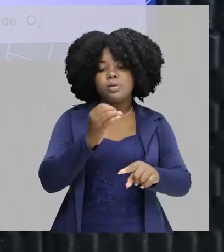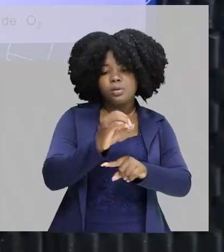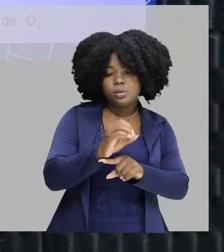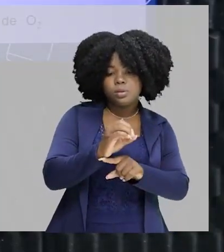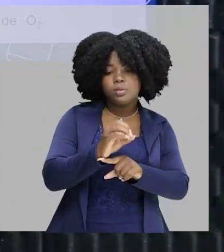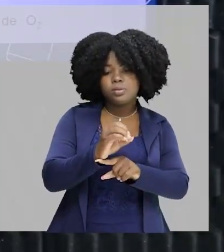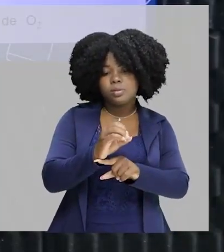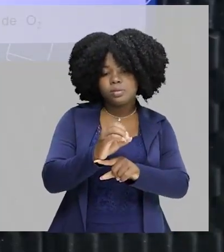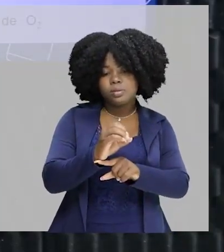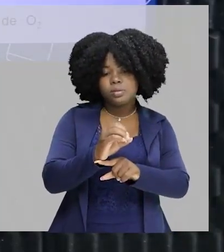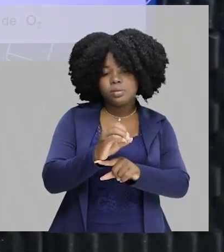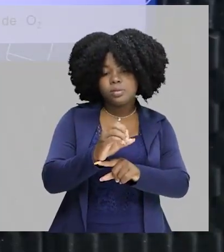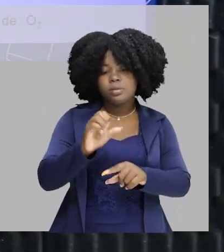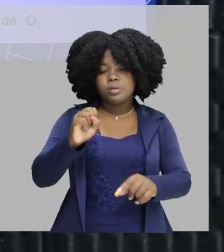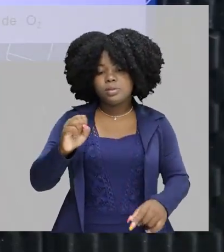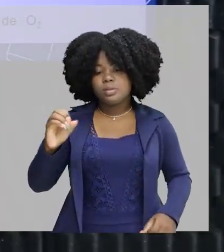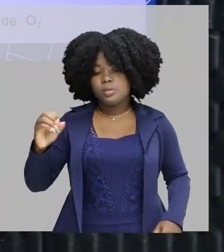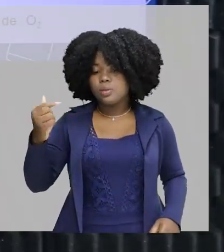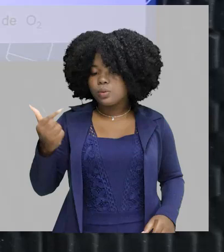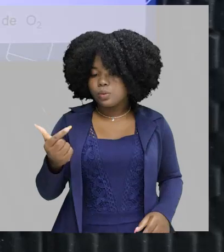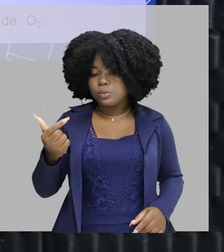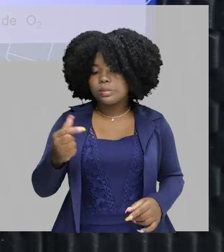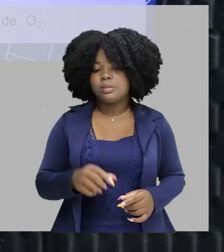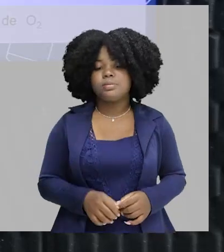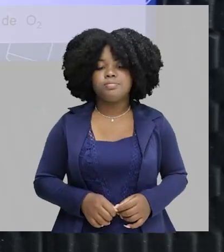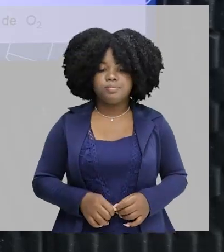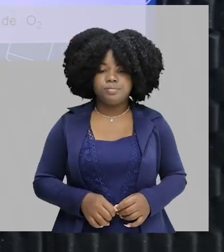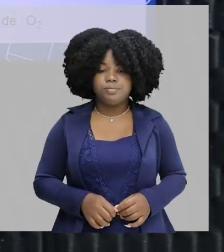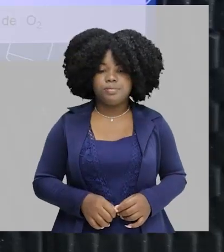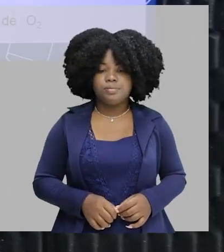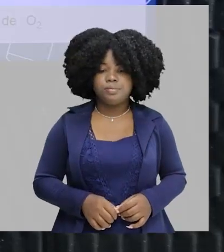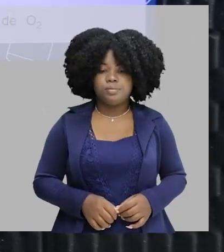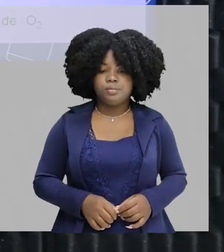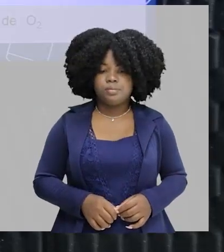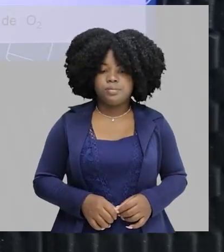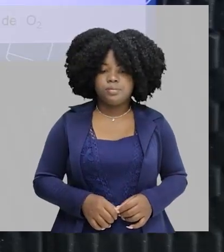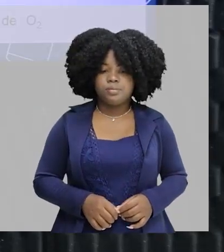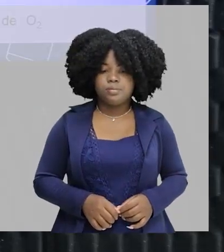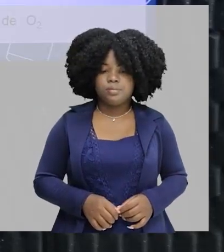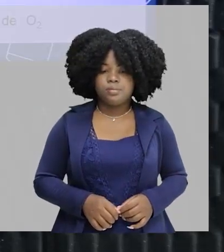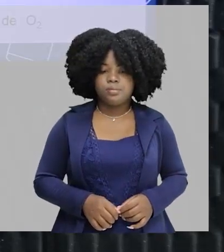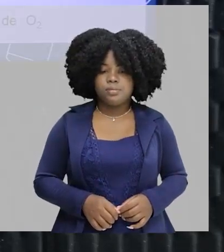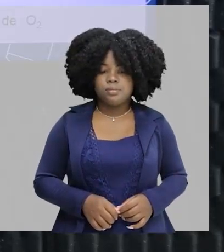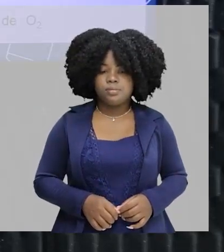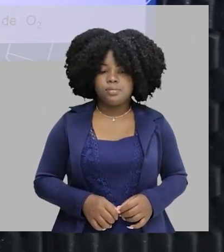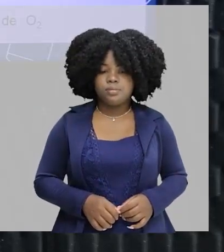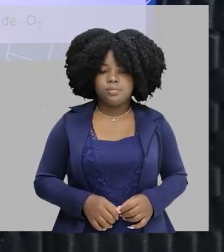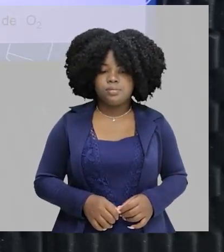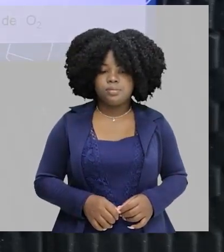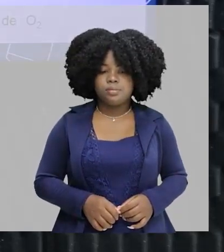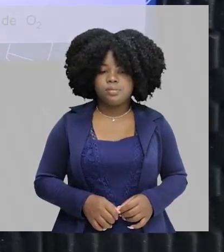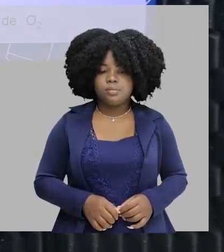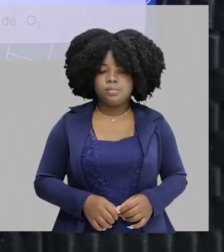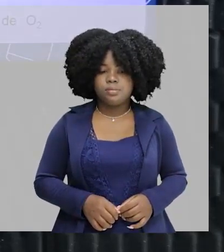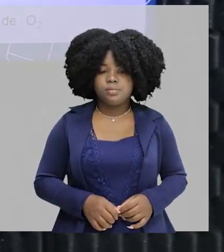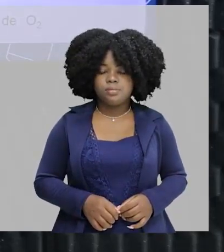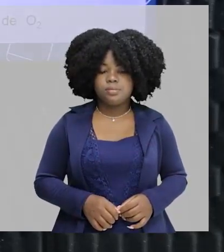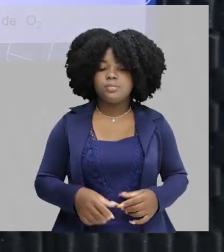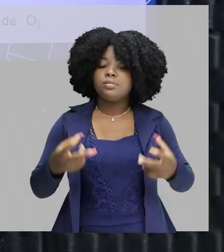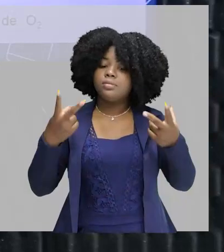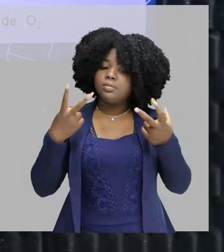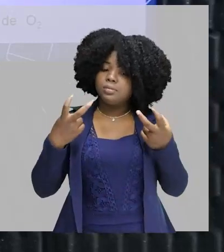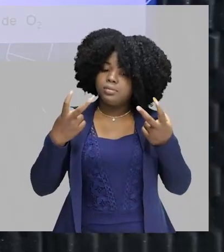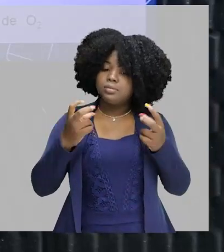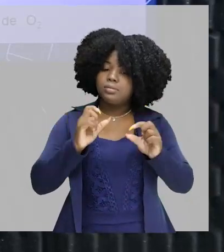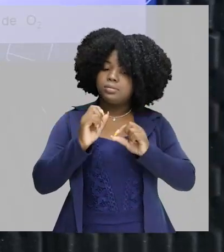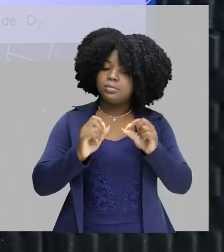oxigênio e o SO2, o O2 e o SO2, certo? Então,